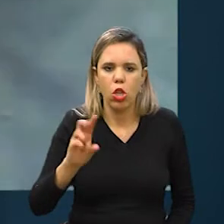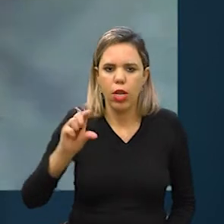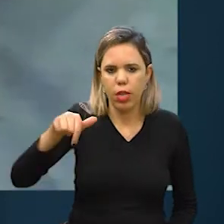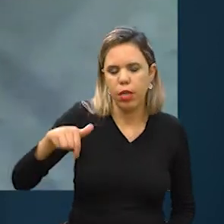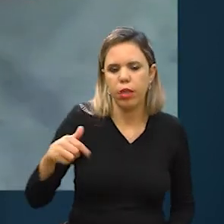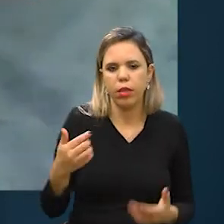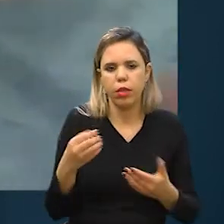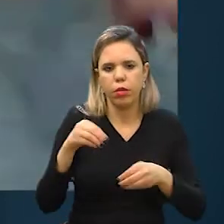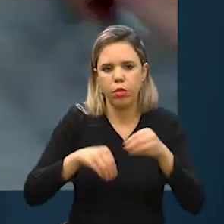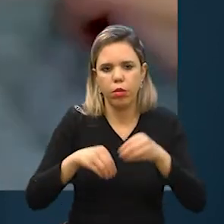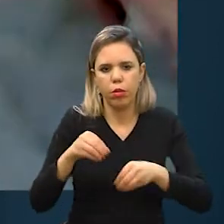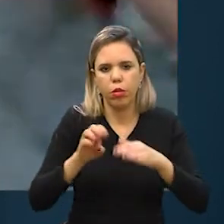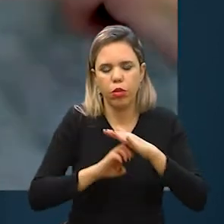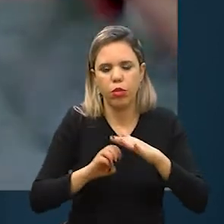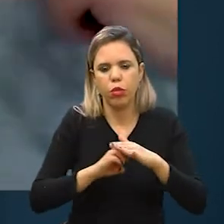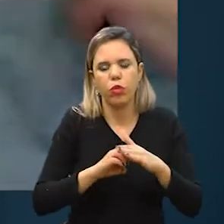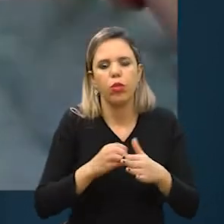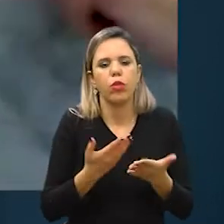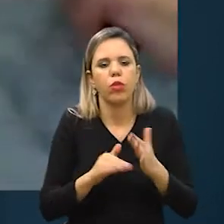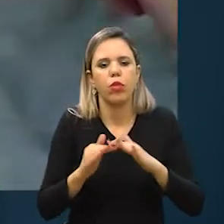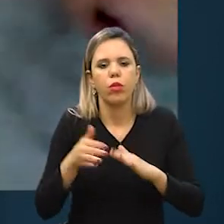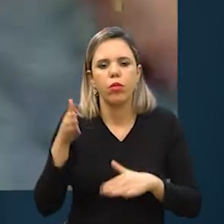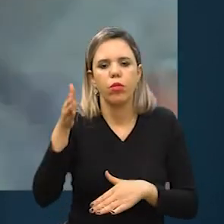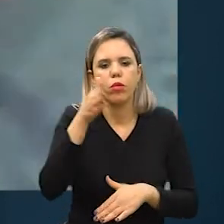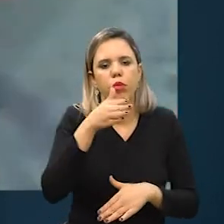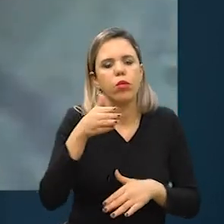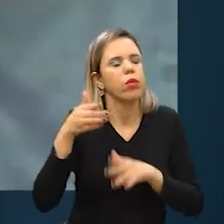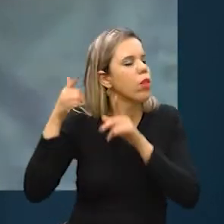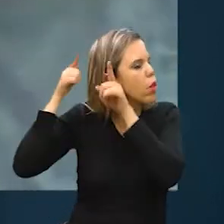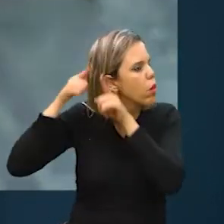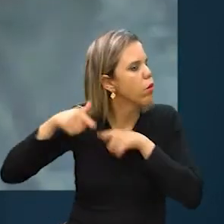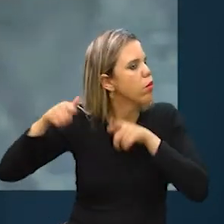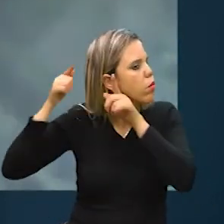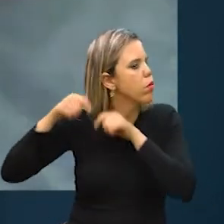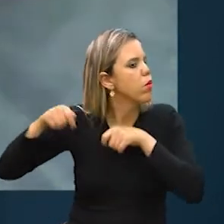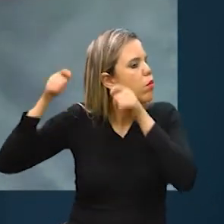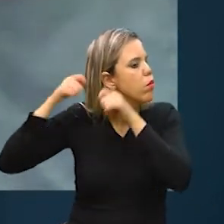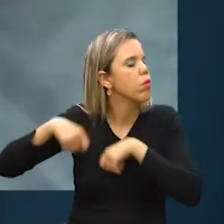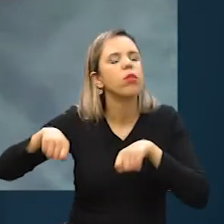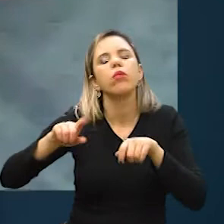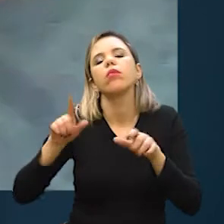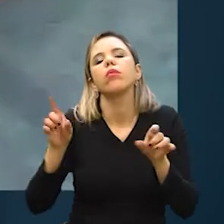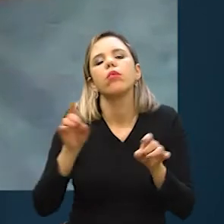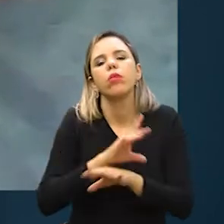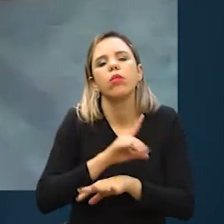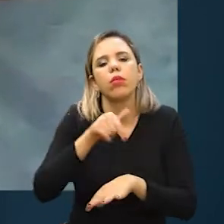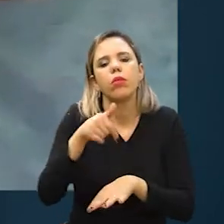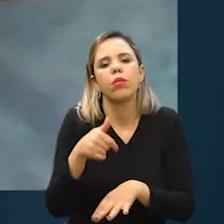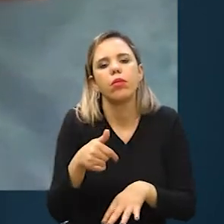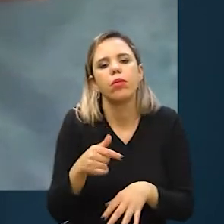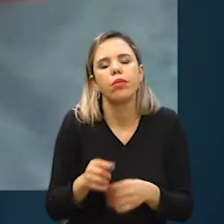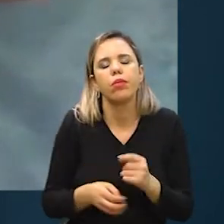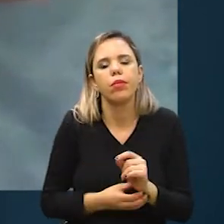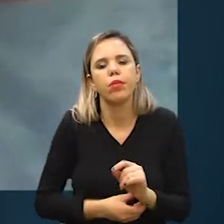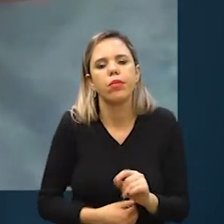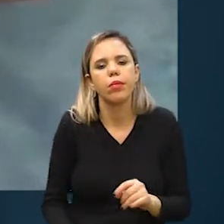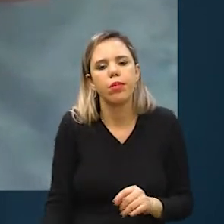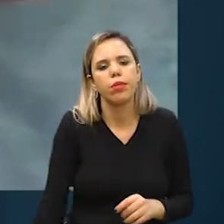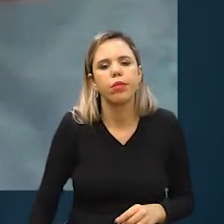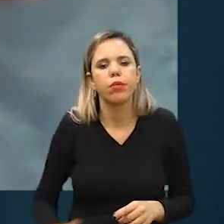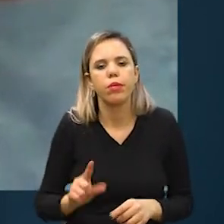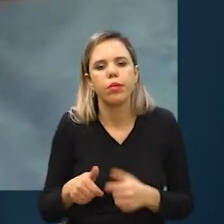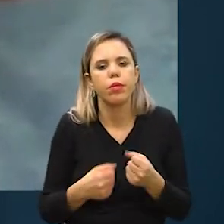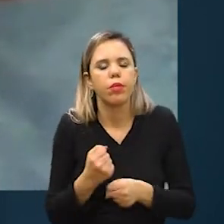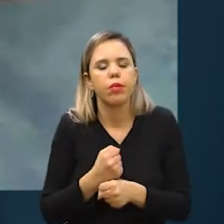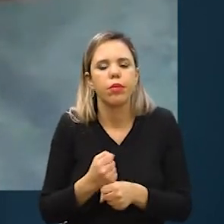Microlins. Montamos uma rede de escolas de cabeleireiro e acabei depois de